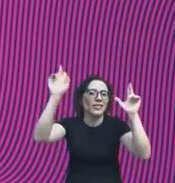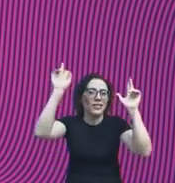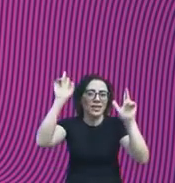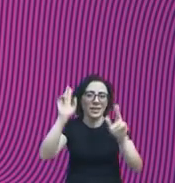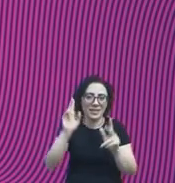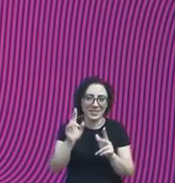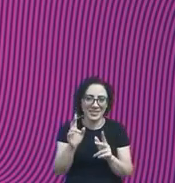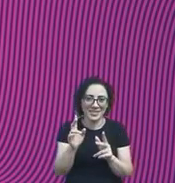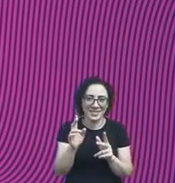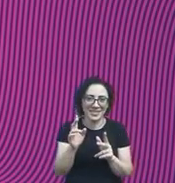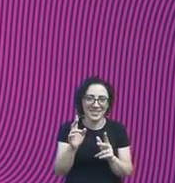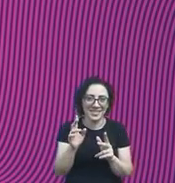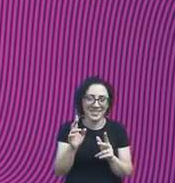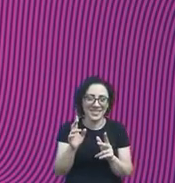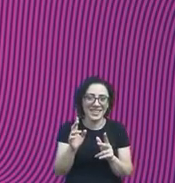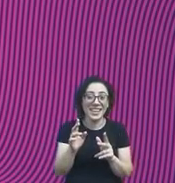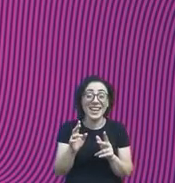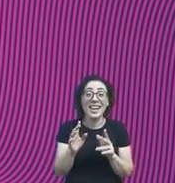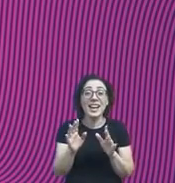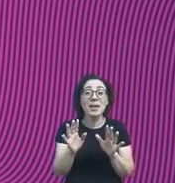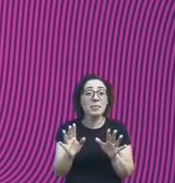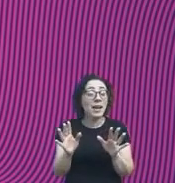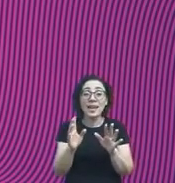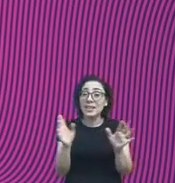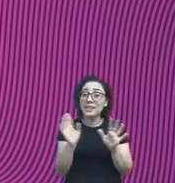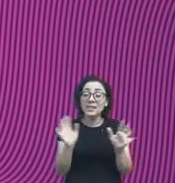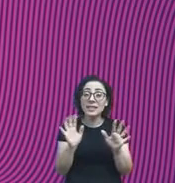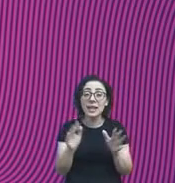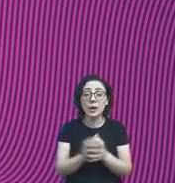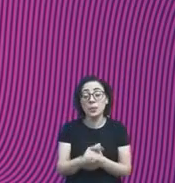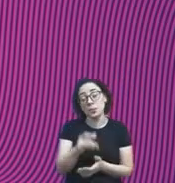Hospital em Minas Gerais